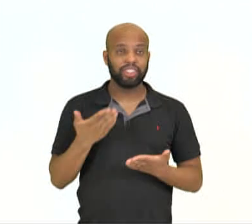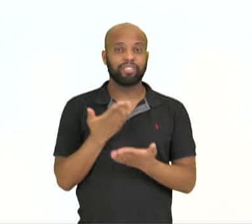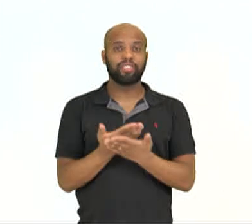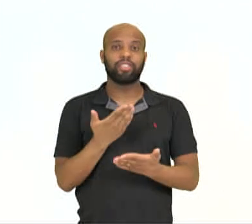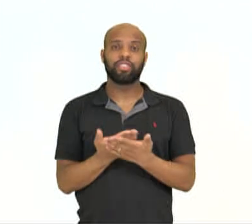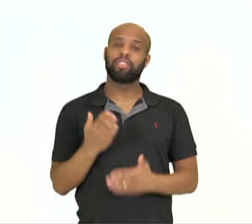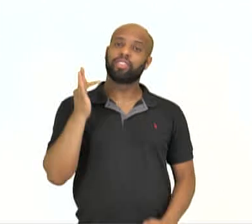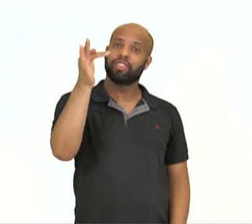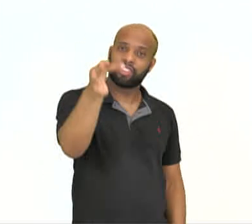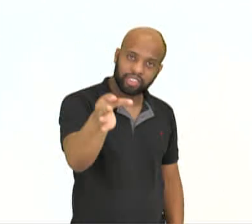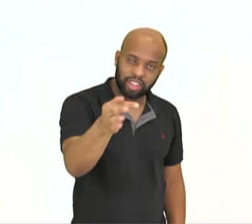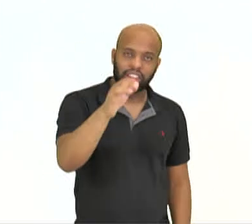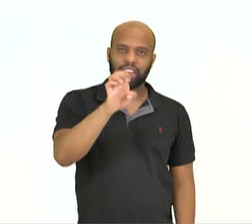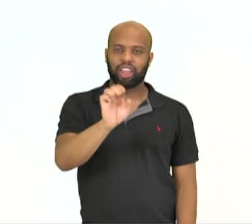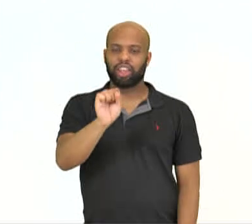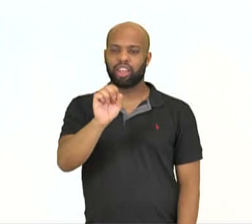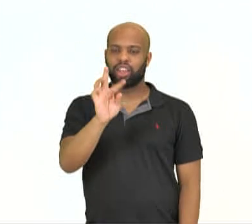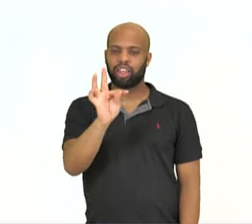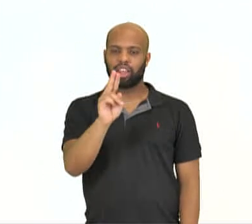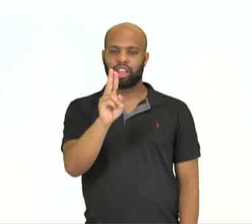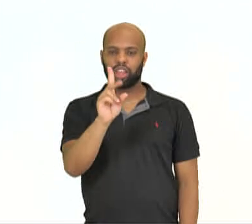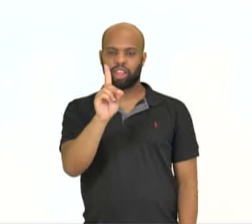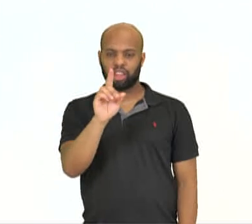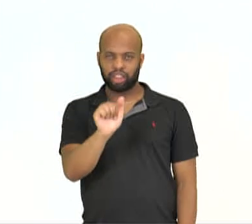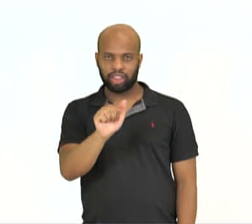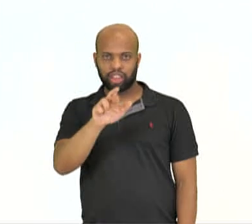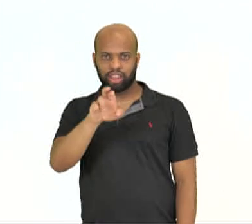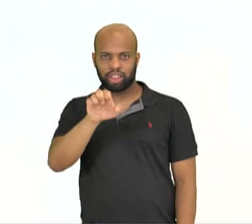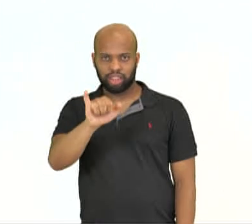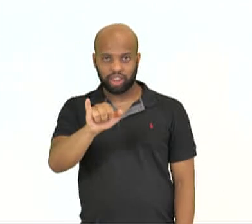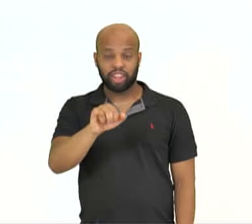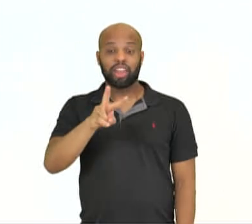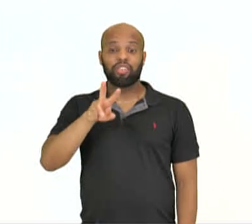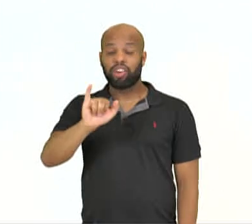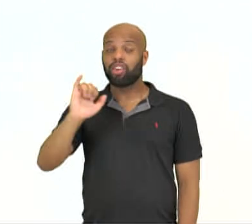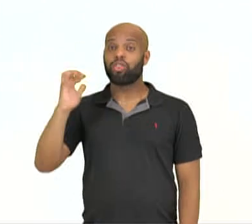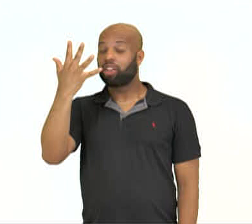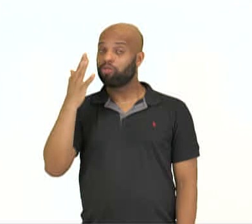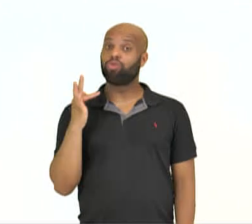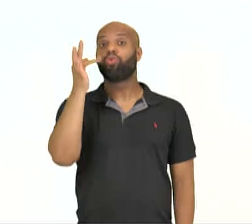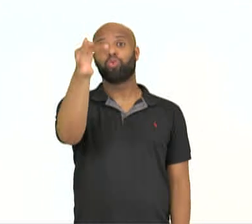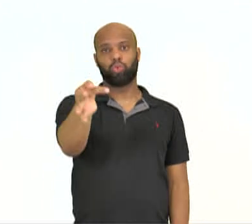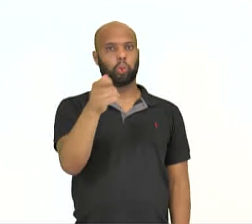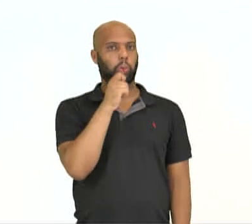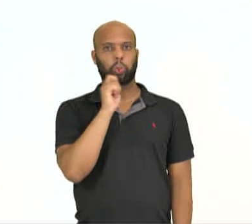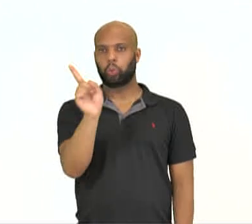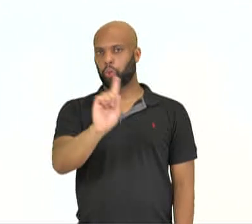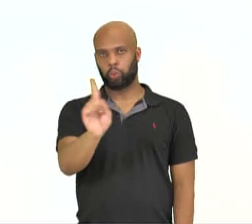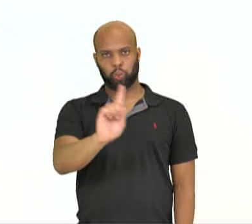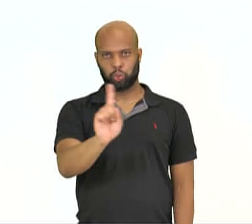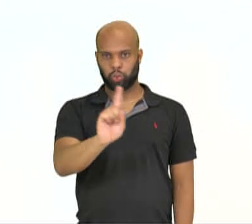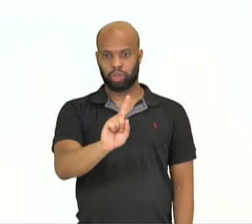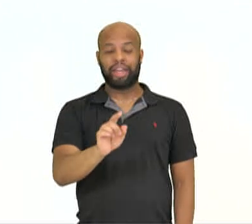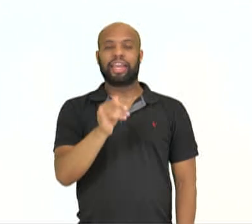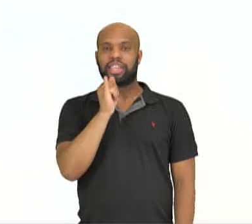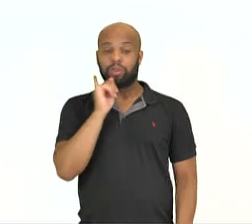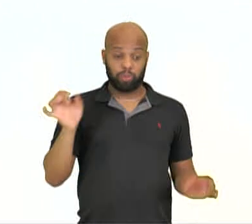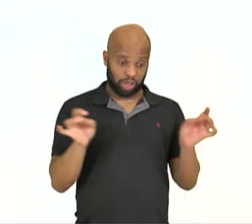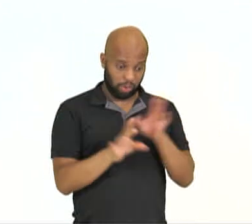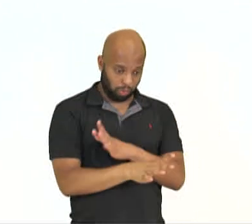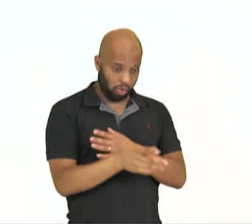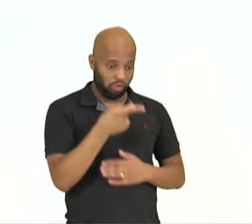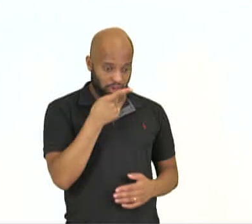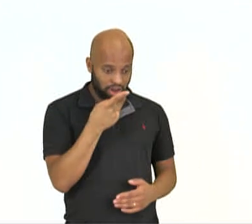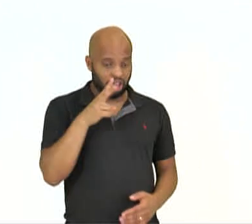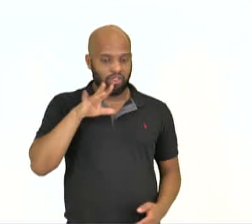estudarei. Expressa algo que possivelmente acontecerá em um momento posterior ao da fala.